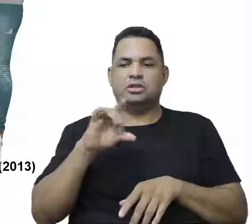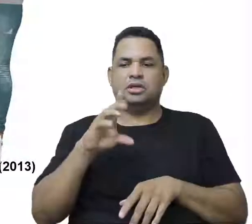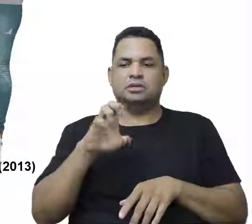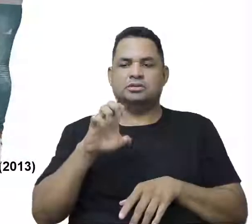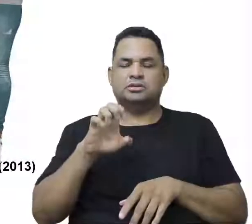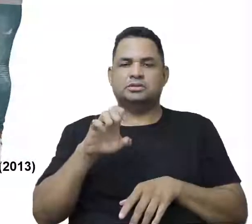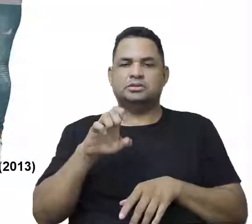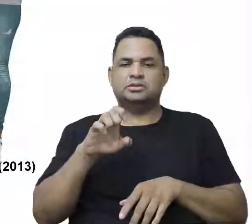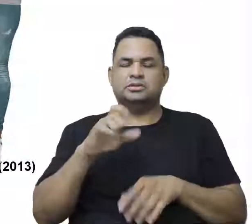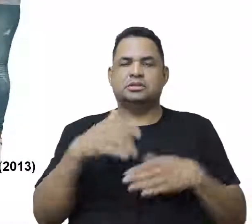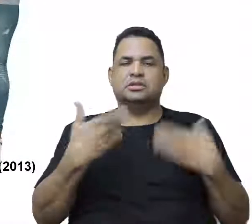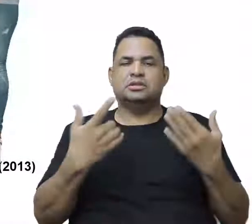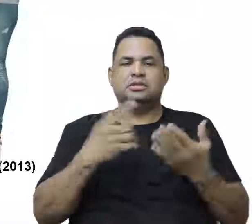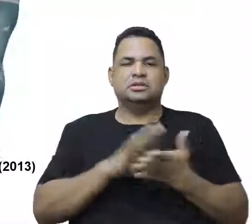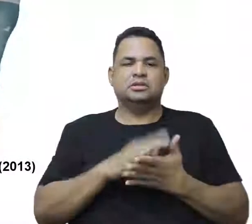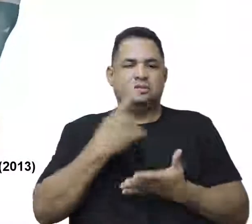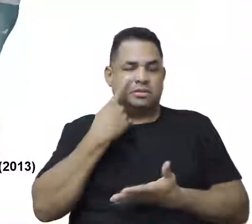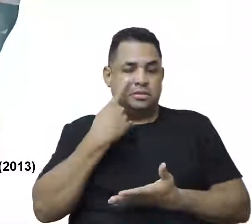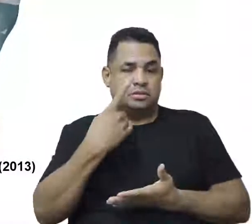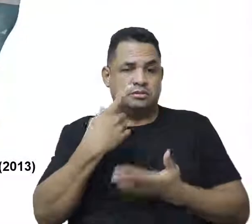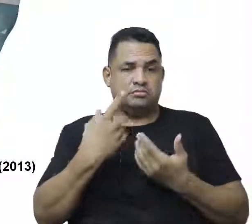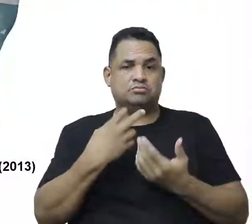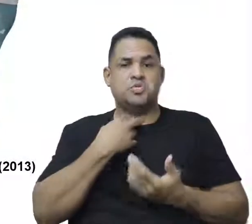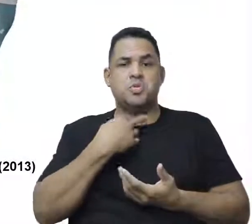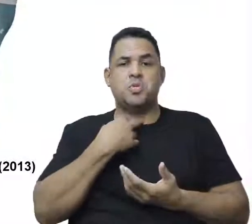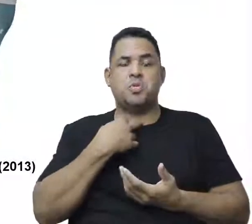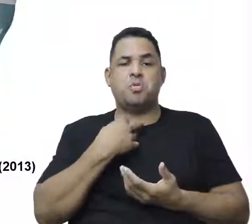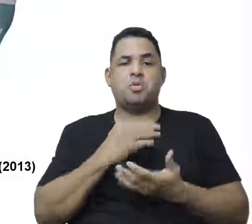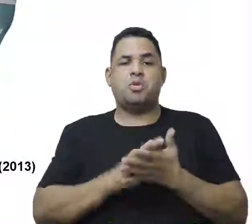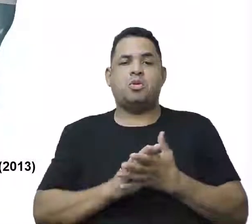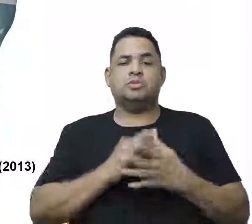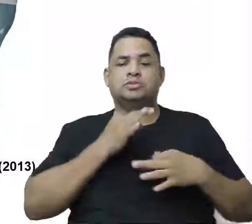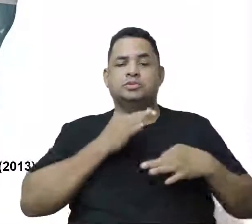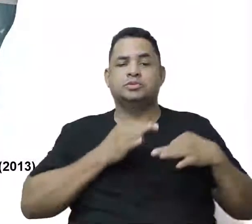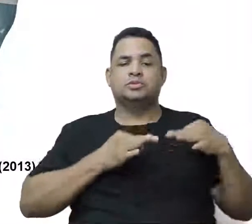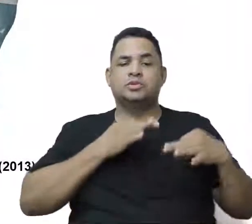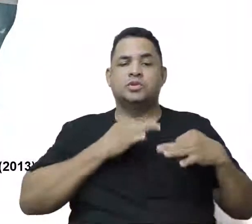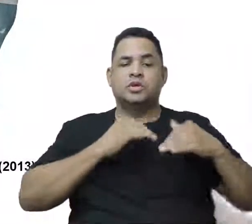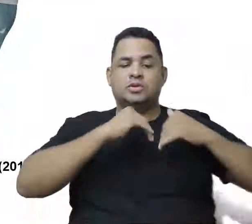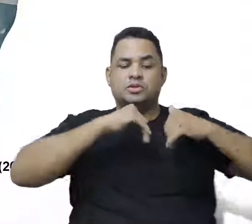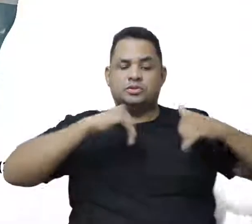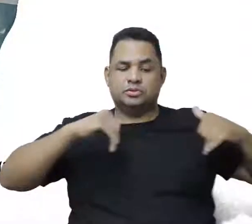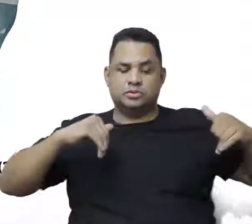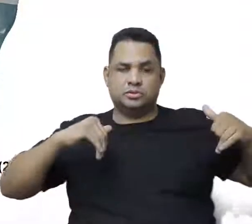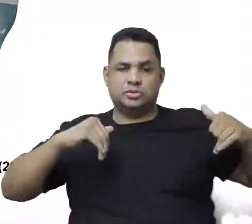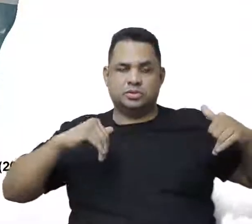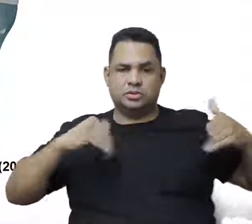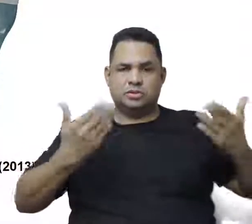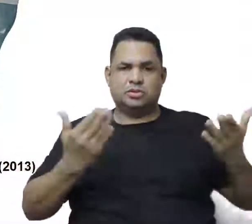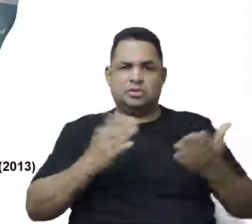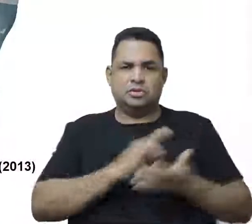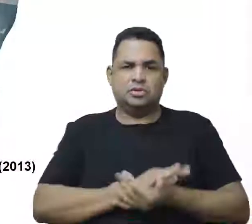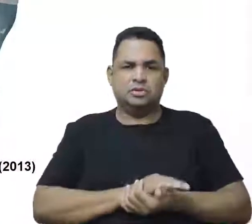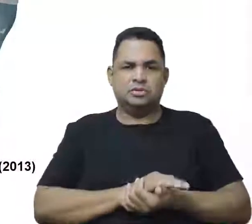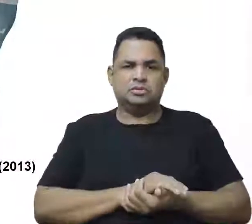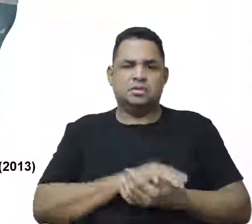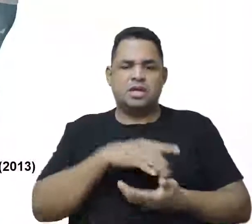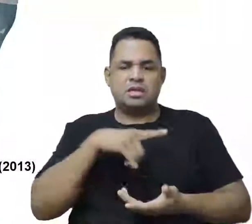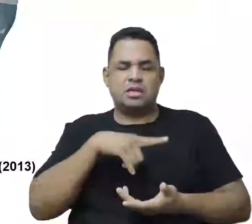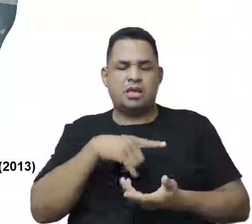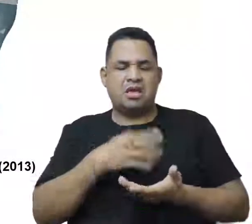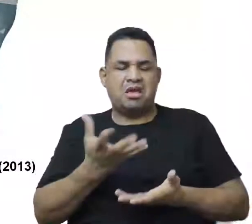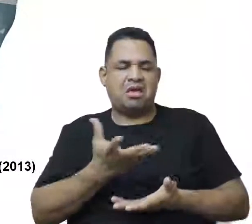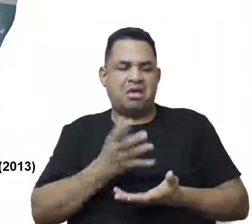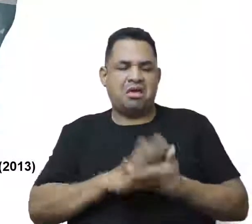naquela questão. Esse olhar, eu não posso julgar um olhar isolado para dizer que ele é interesse